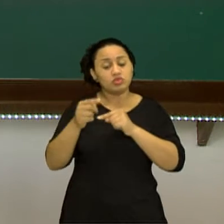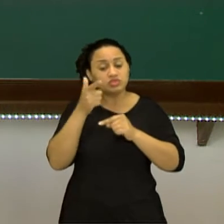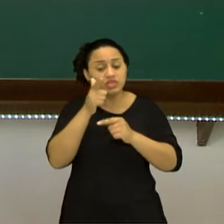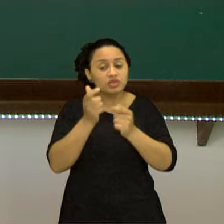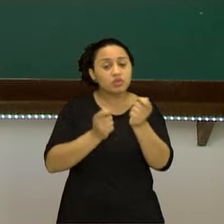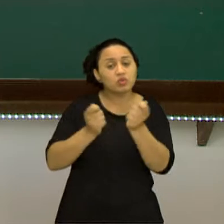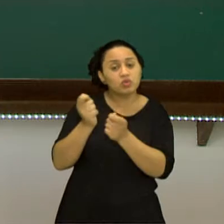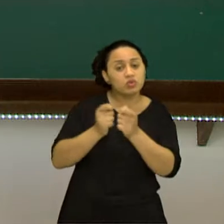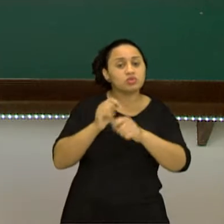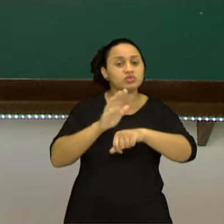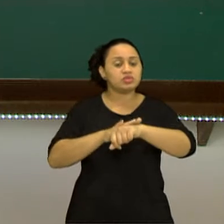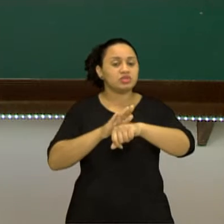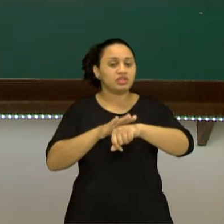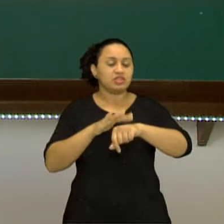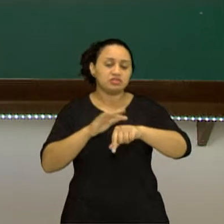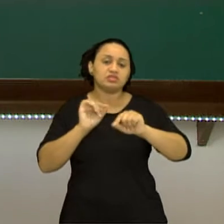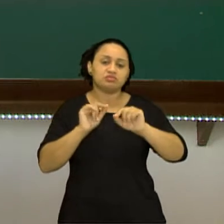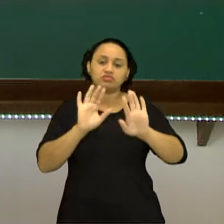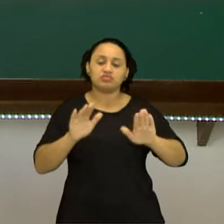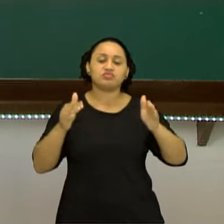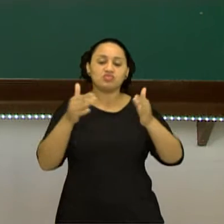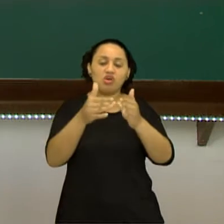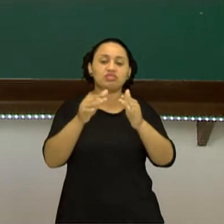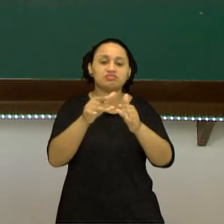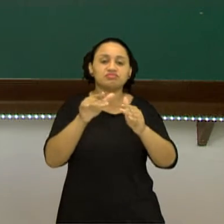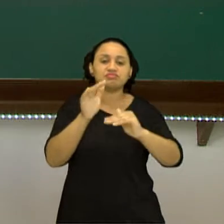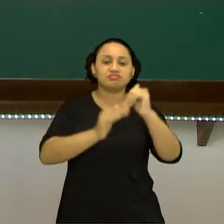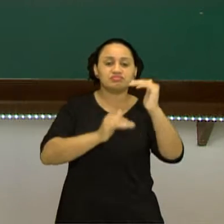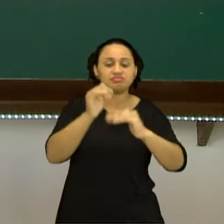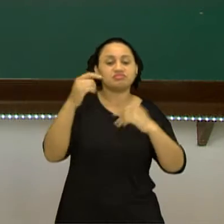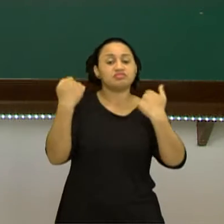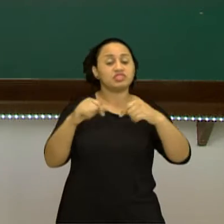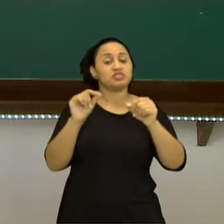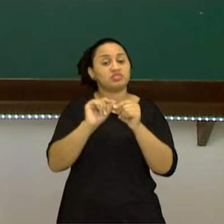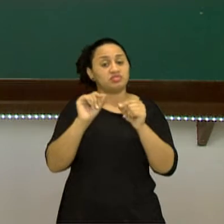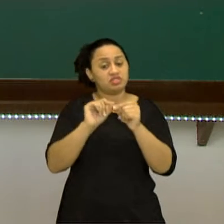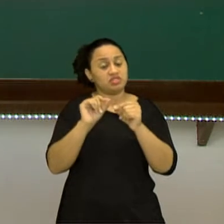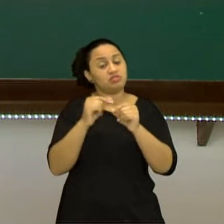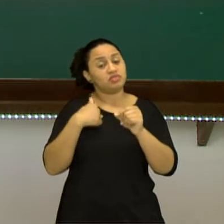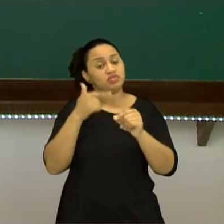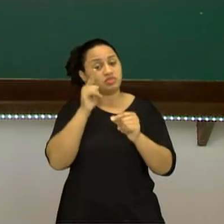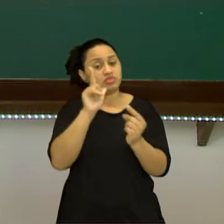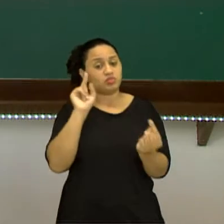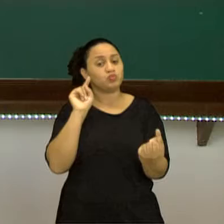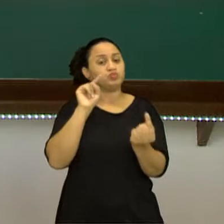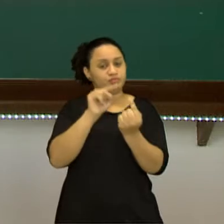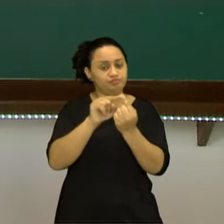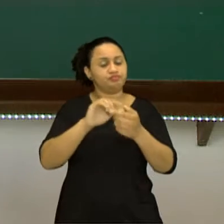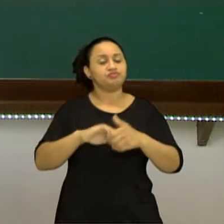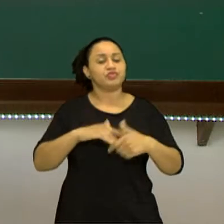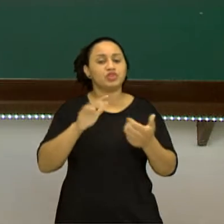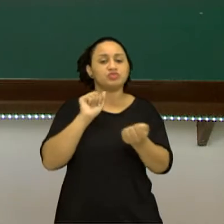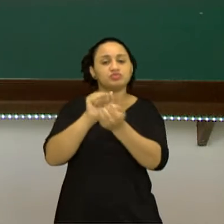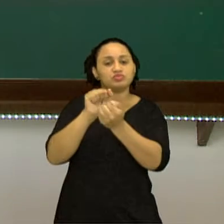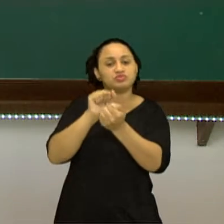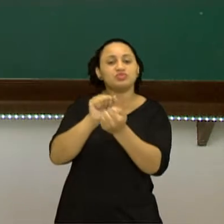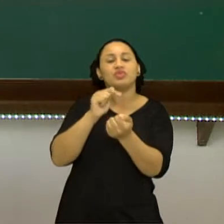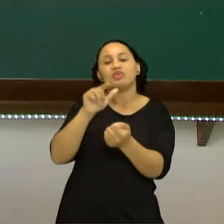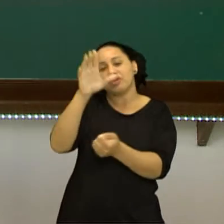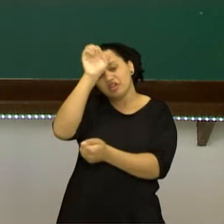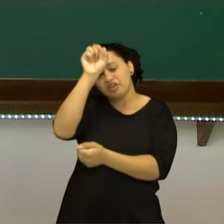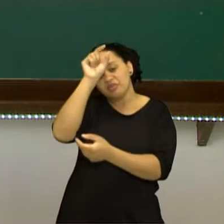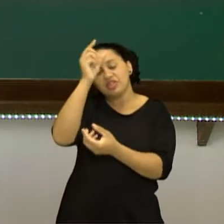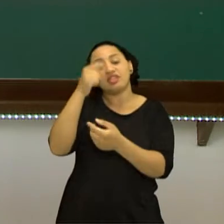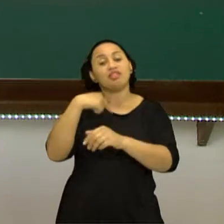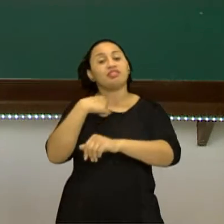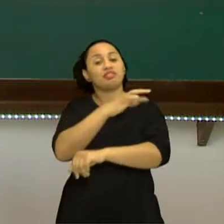o tempo, né, faz uma dedicação a essa tarefa para que você cumpra o seu objetivo. Então vamos juntos, vamos aí aprender